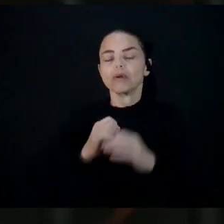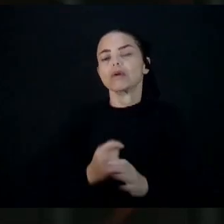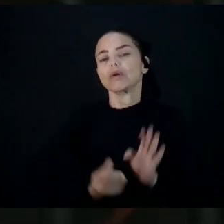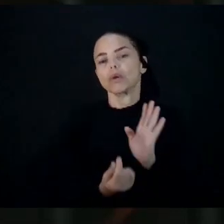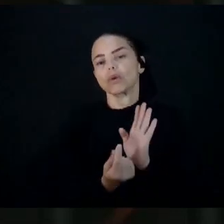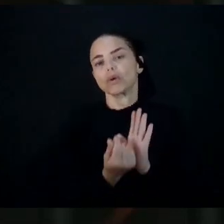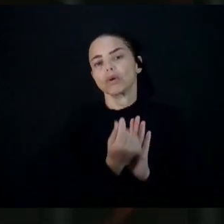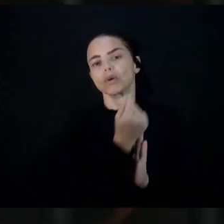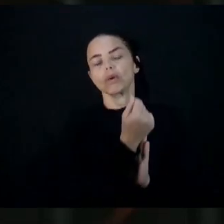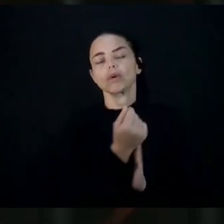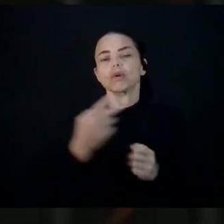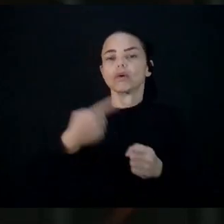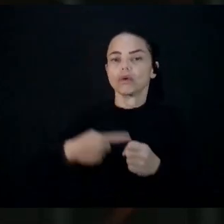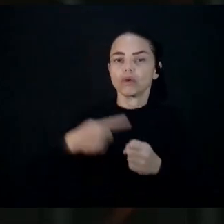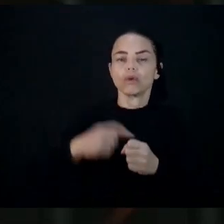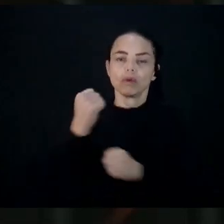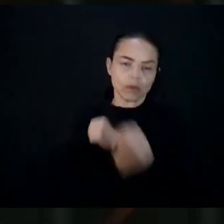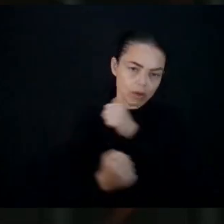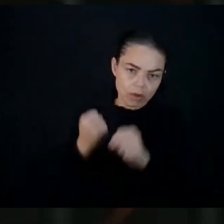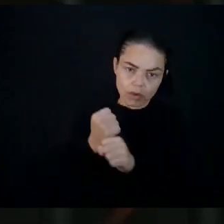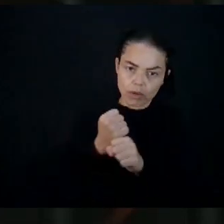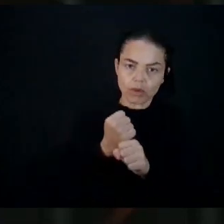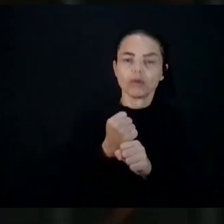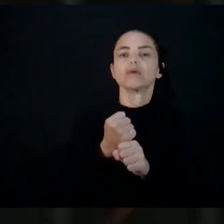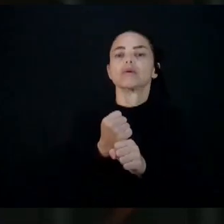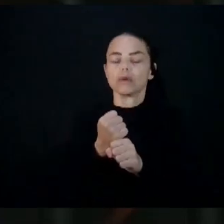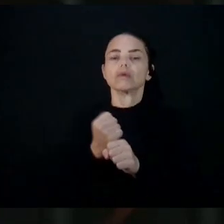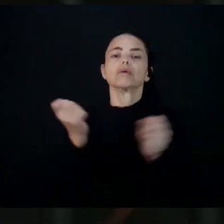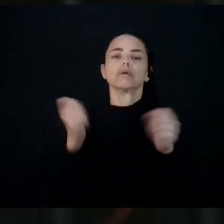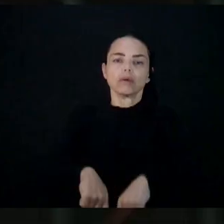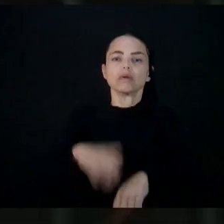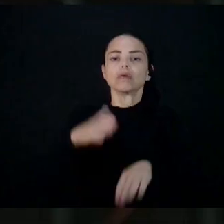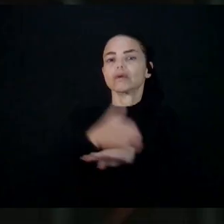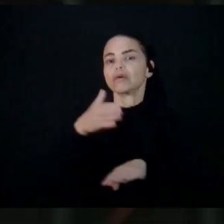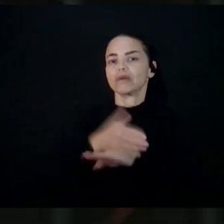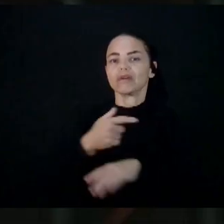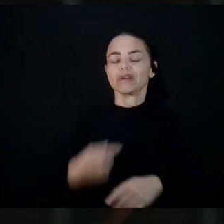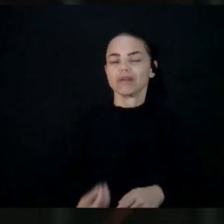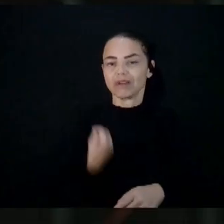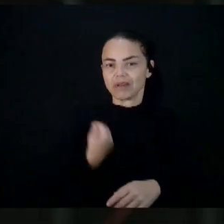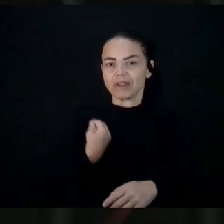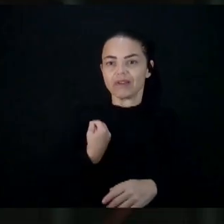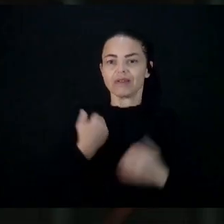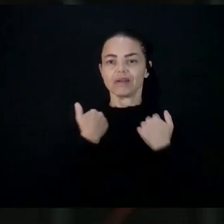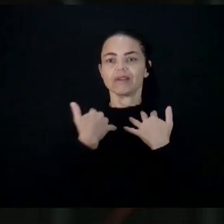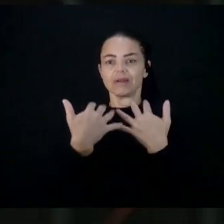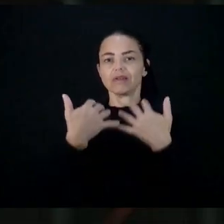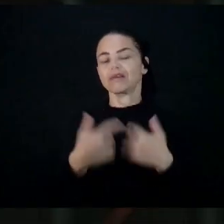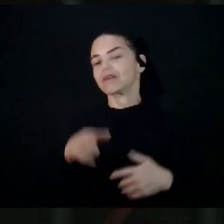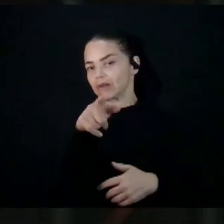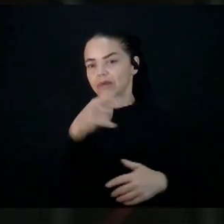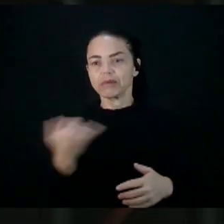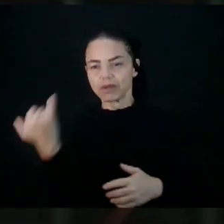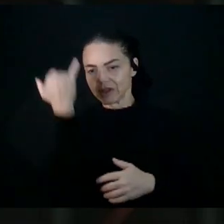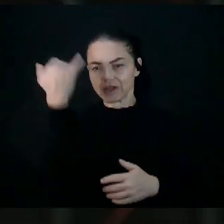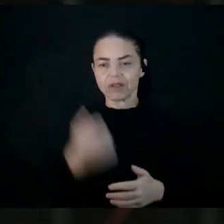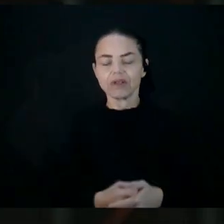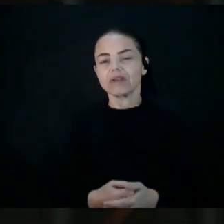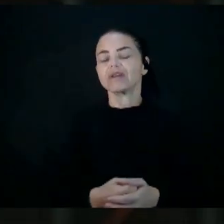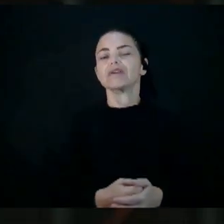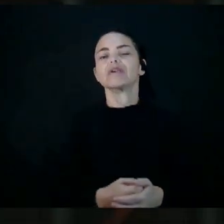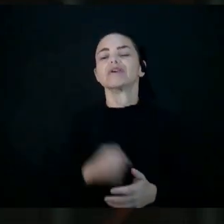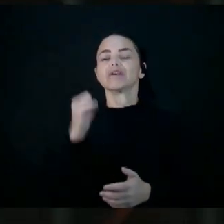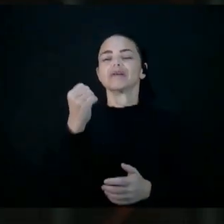do município para o ano que vem. Tá? E você pode participar presencialmente lá no plenário. Sua presença é muito importante. Depois das 8 da